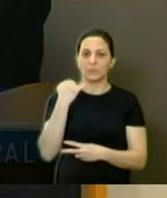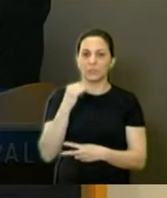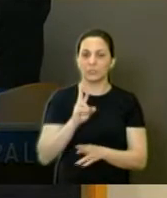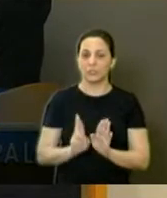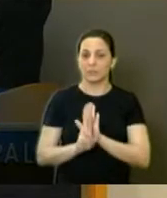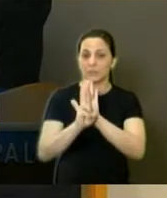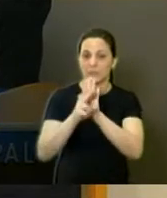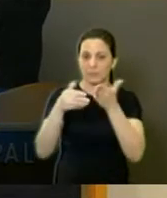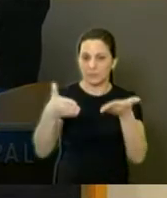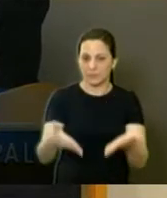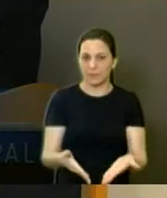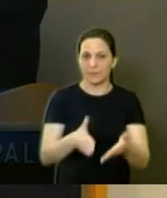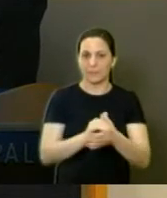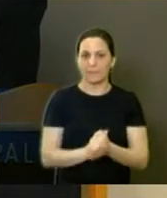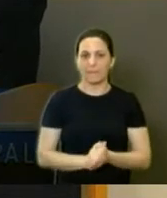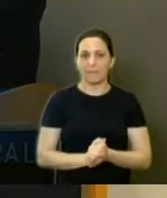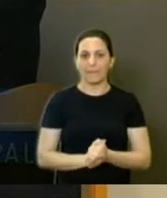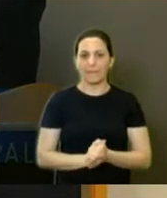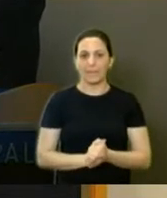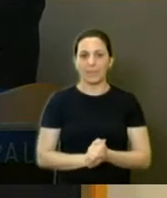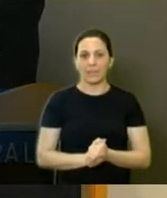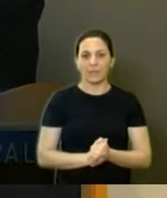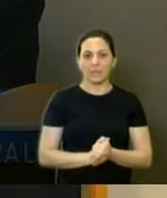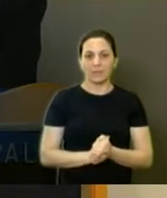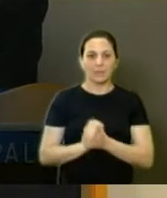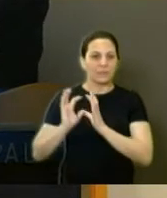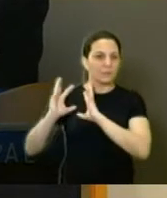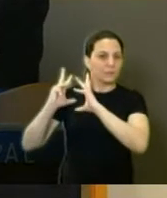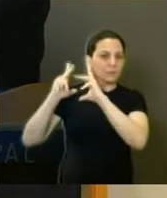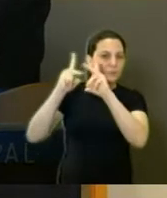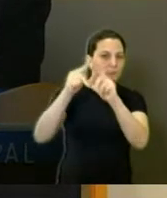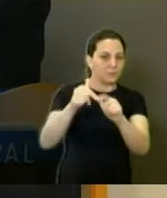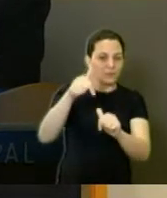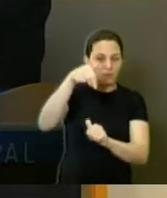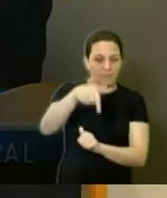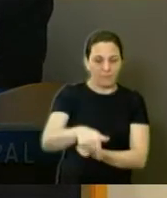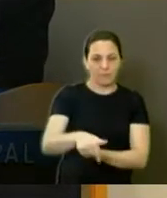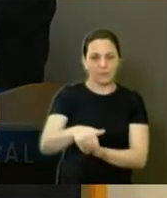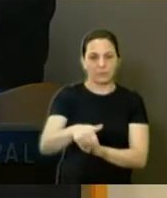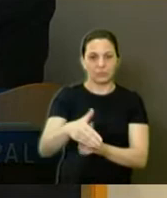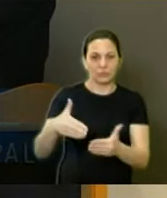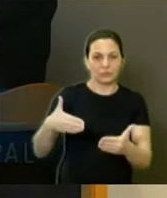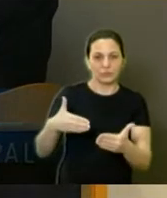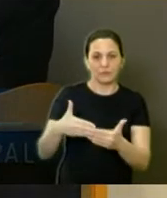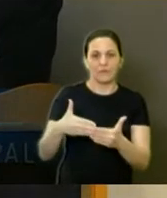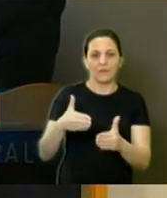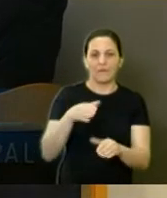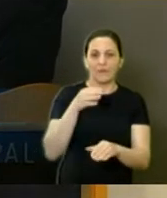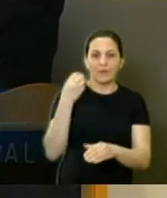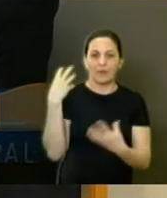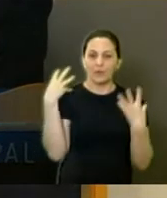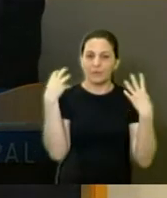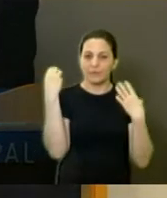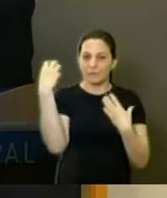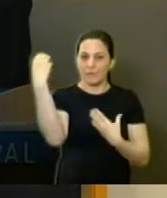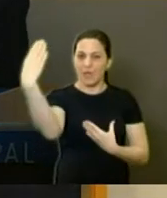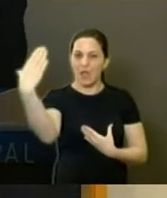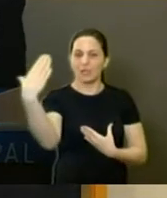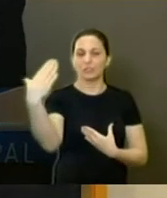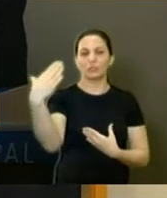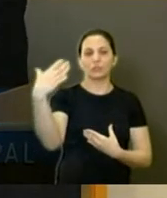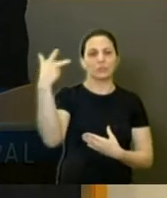Até hoje, Moacir Freitas, eu, quando viajo, tenho viajado bastante, muito em São Paulo, e às vezes vou até em outras